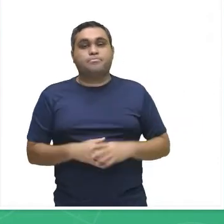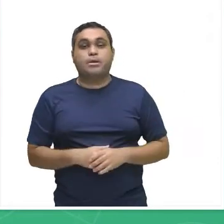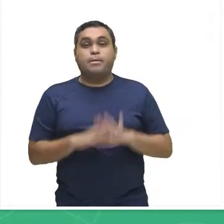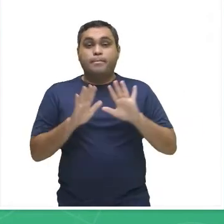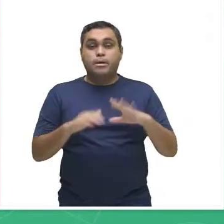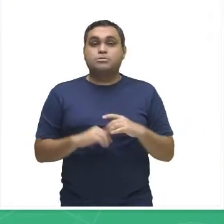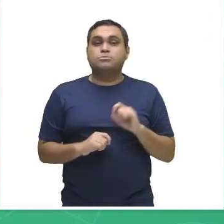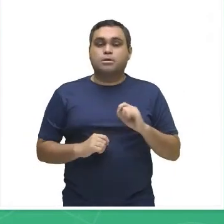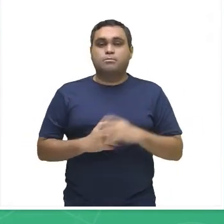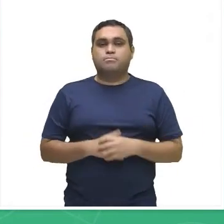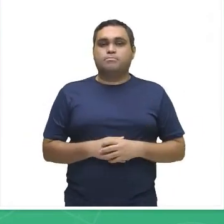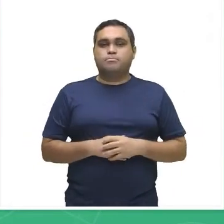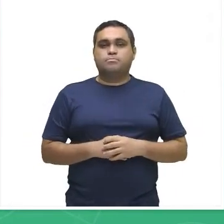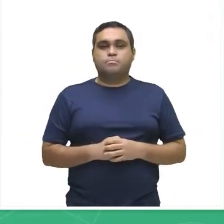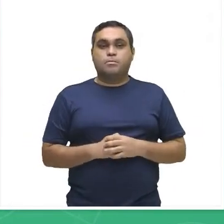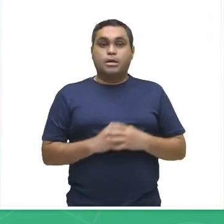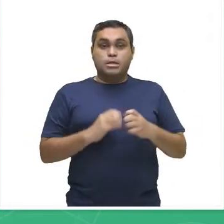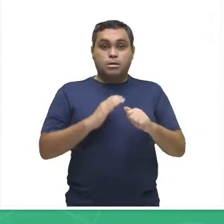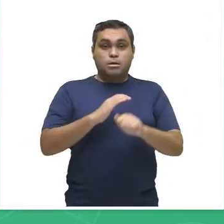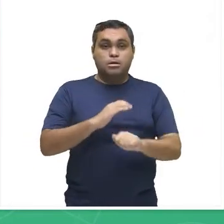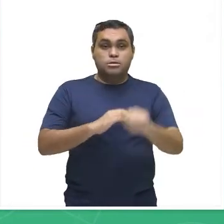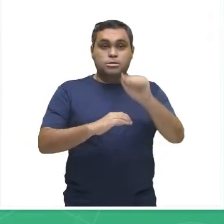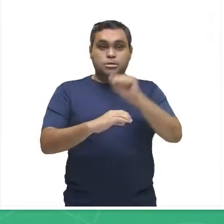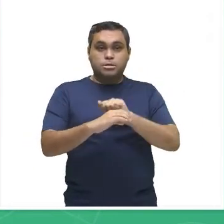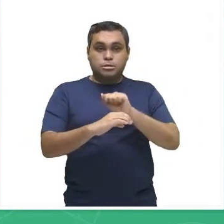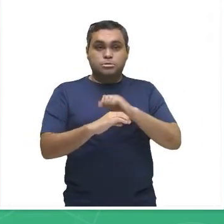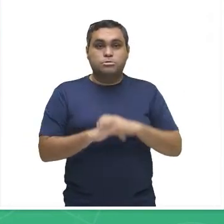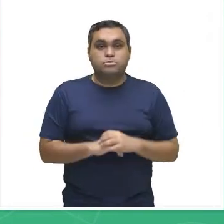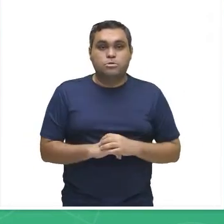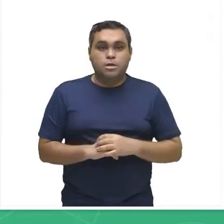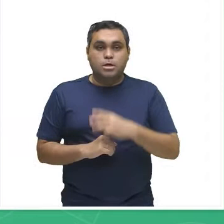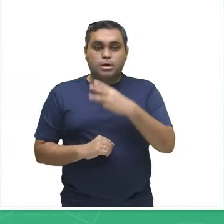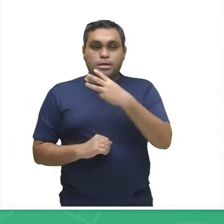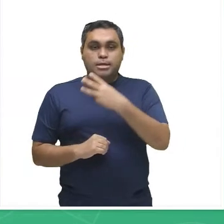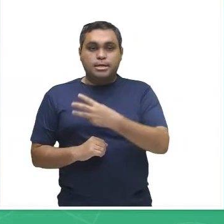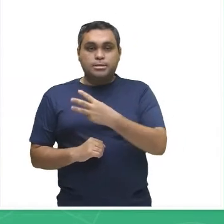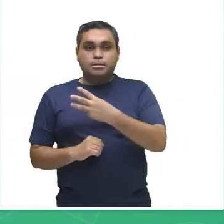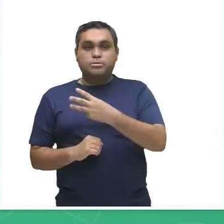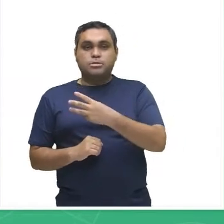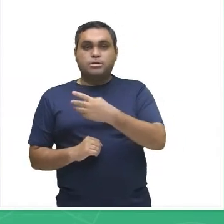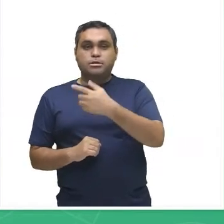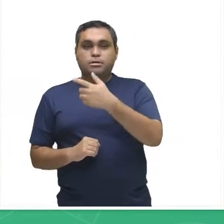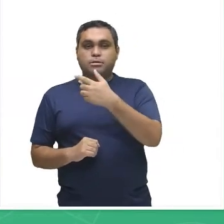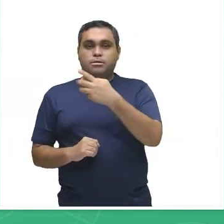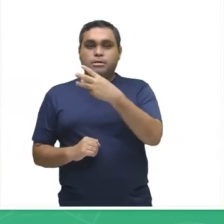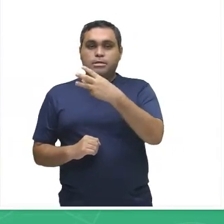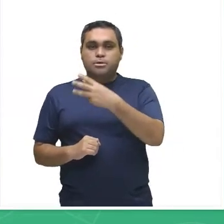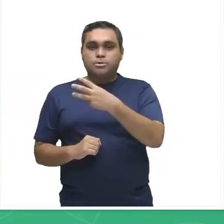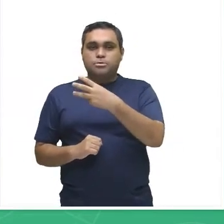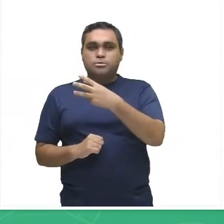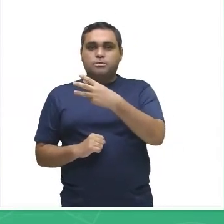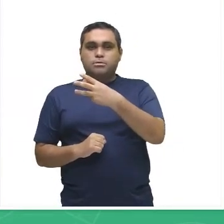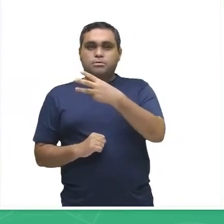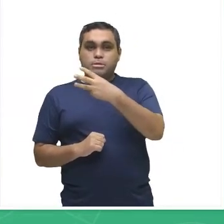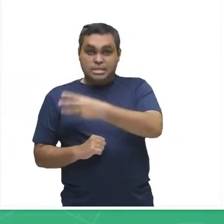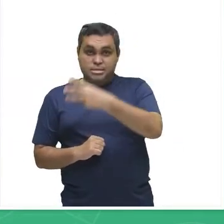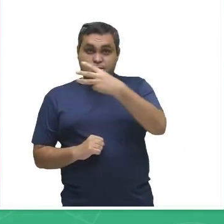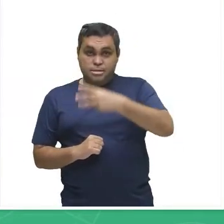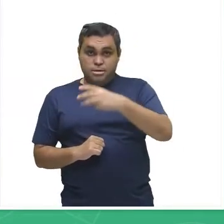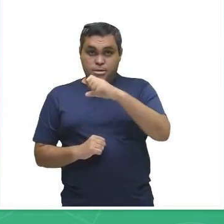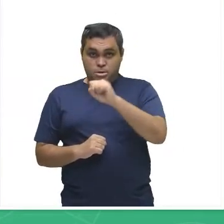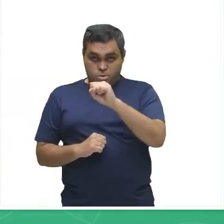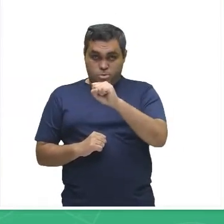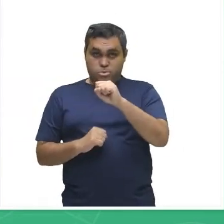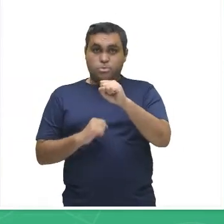o rei Filipe ele é assassinado, inclusive no casamento da sua filha Cleópatra, irmã de Alexandre. E